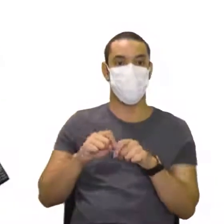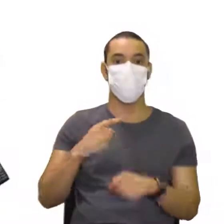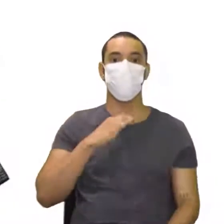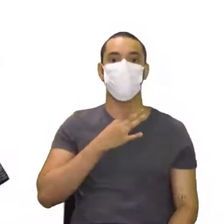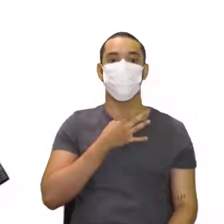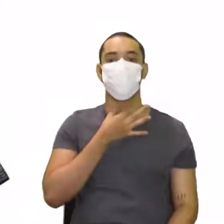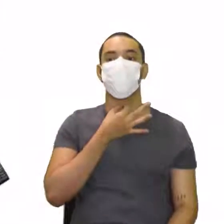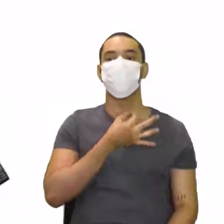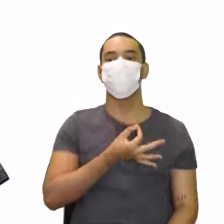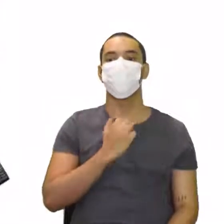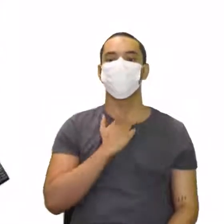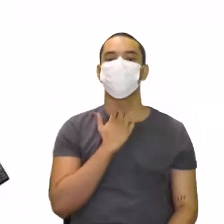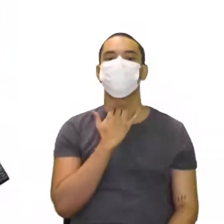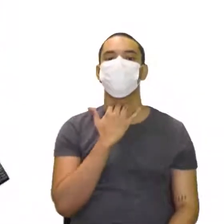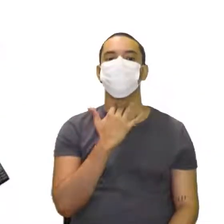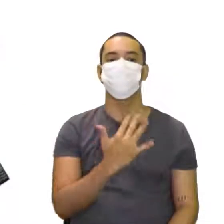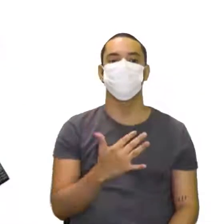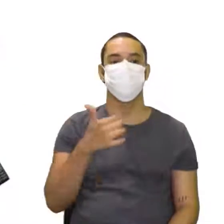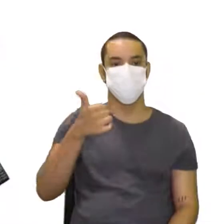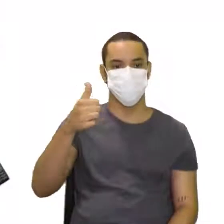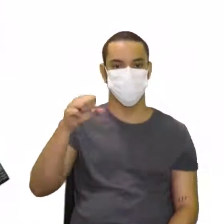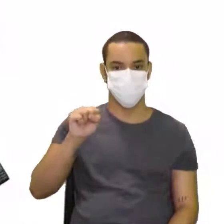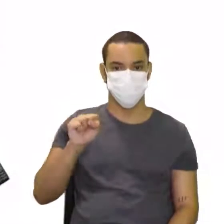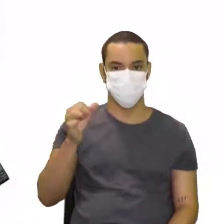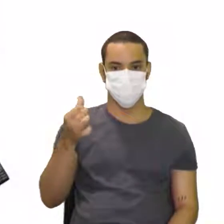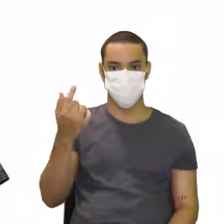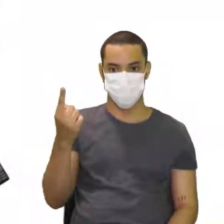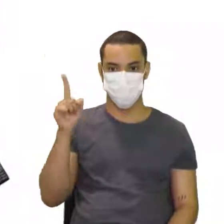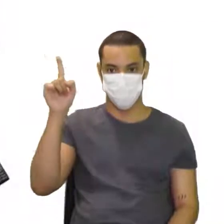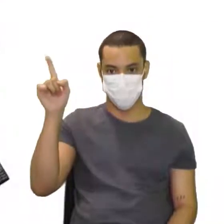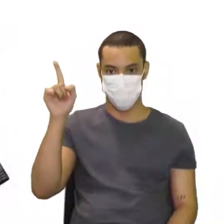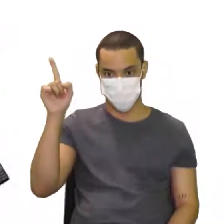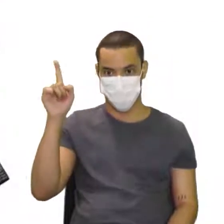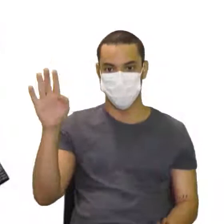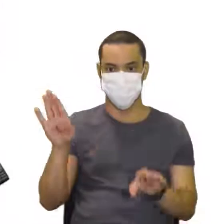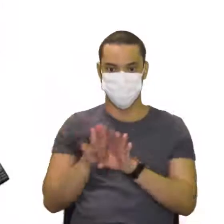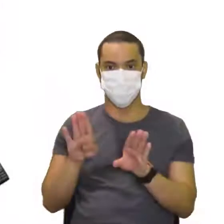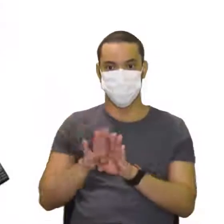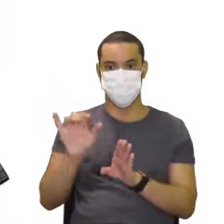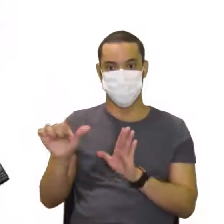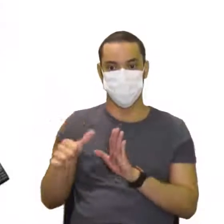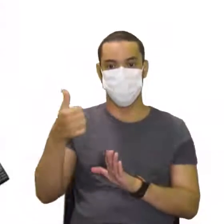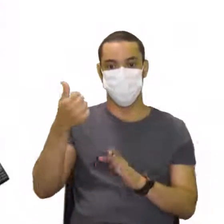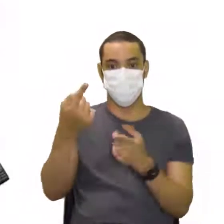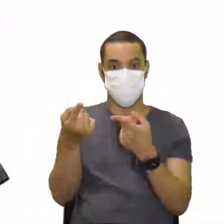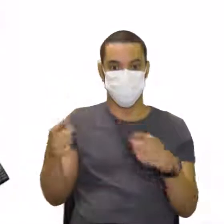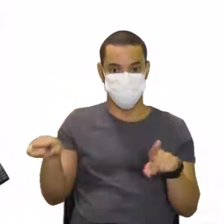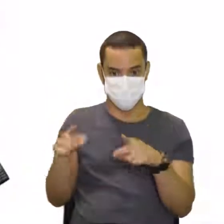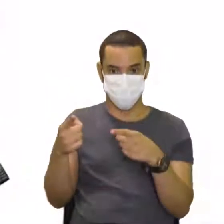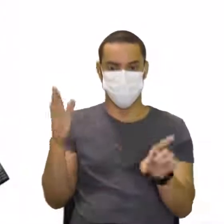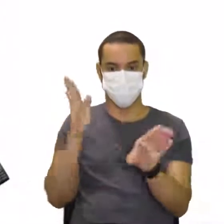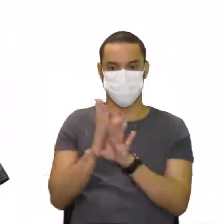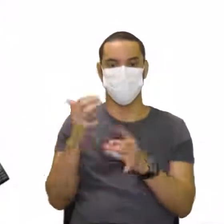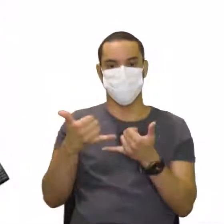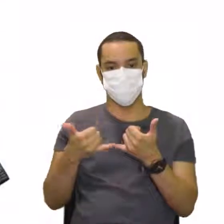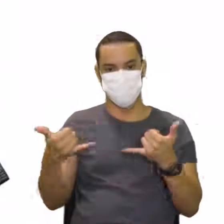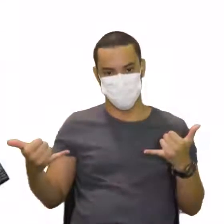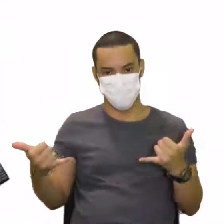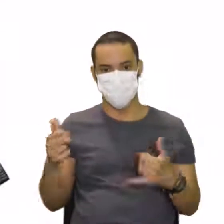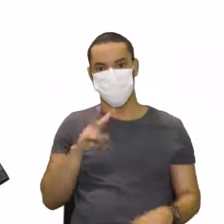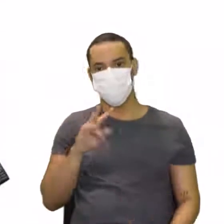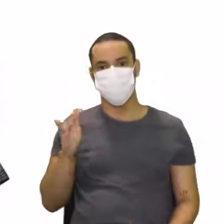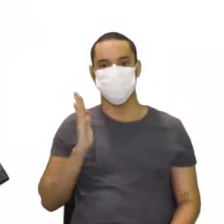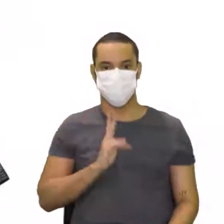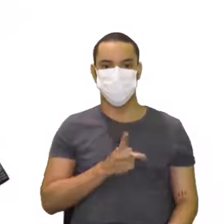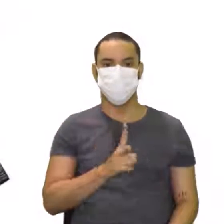aqui 1861, Philip Reis, as primeiras transmissões de som musicais por meio de fio. Aí aqui já vai